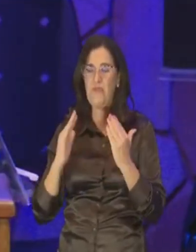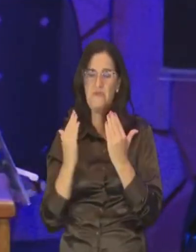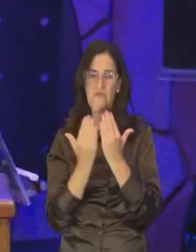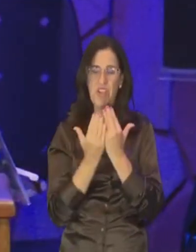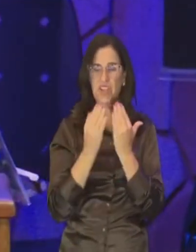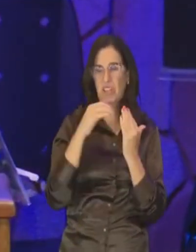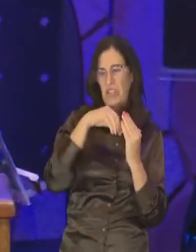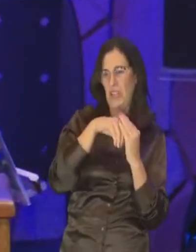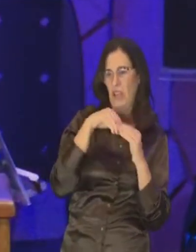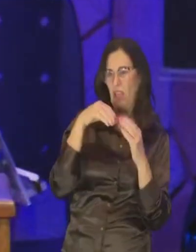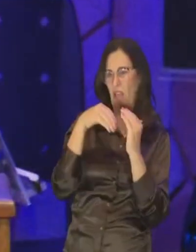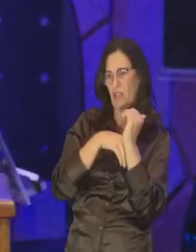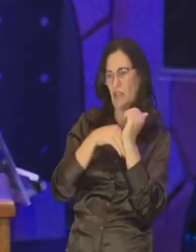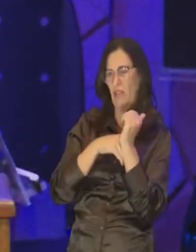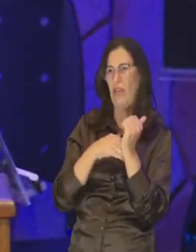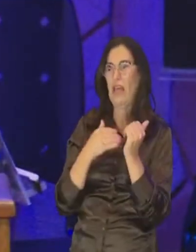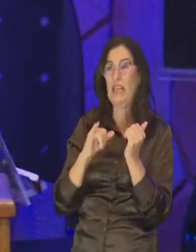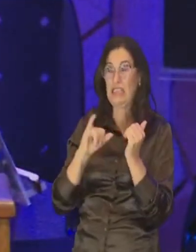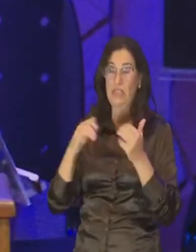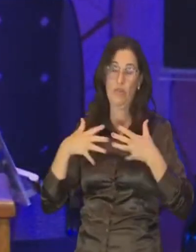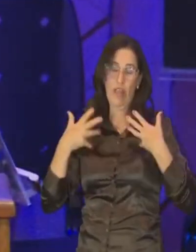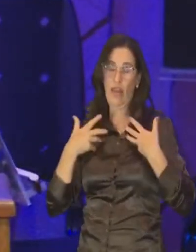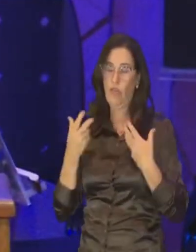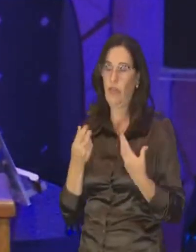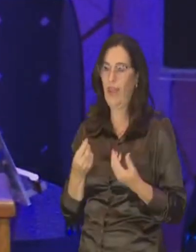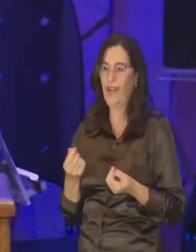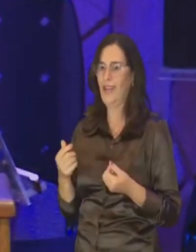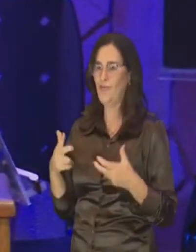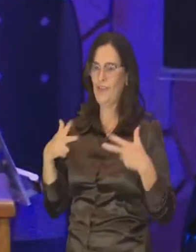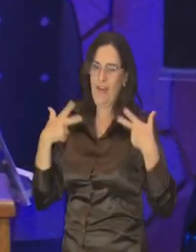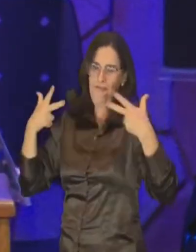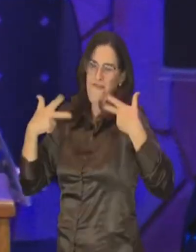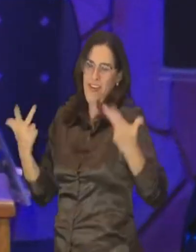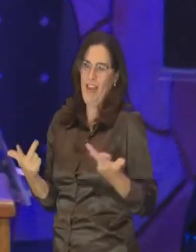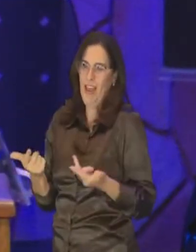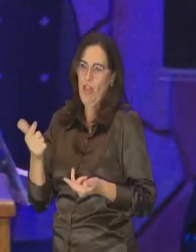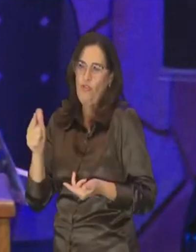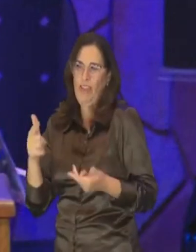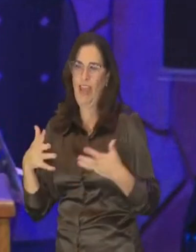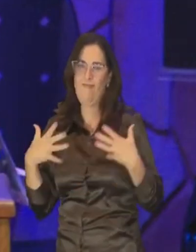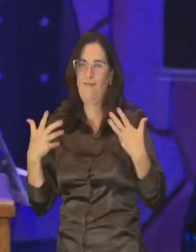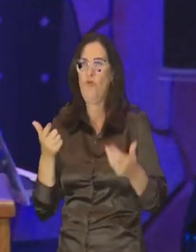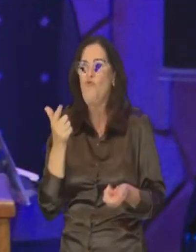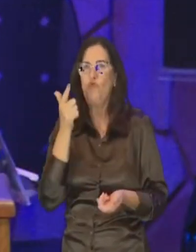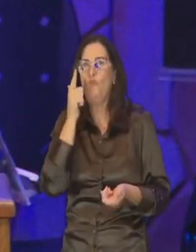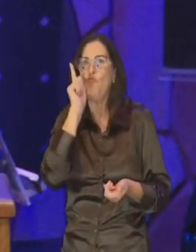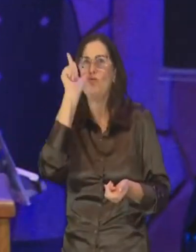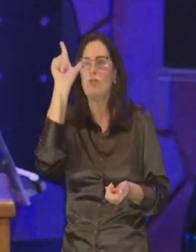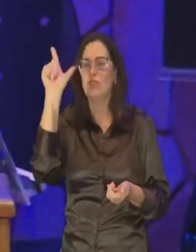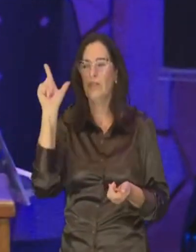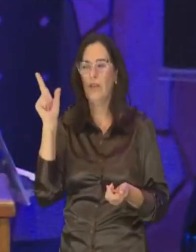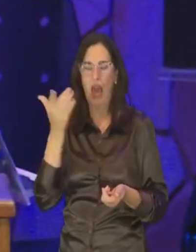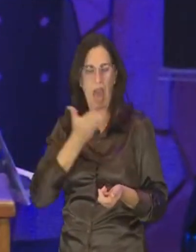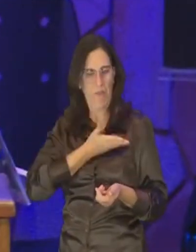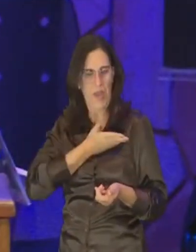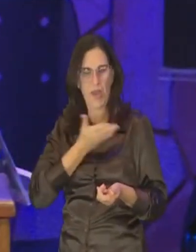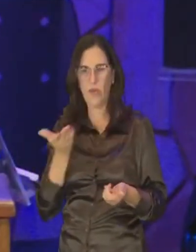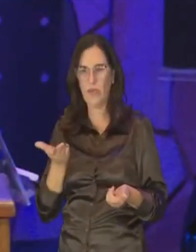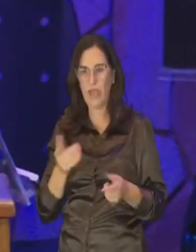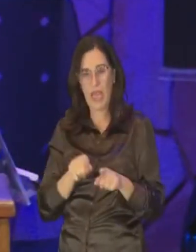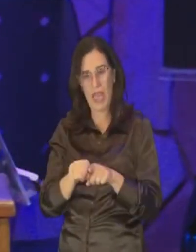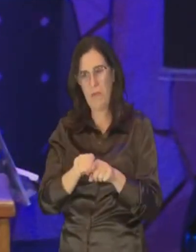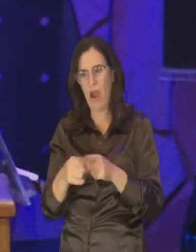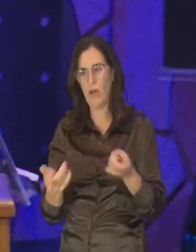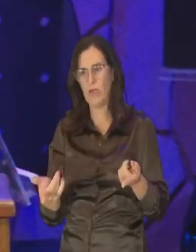consegue viver os prazeres da vida. Quem não tem alegria não consegue ter amigos,